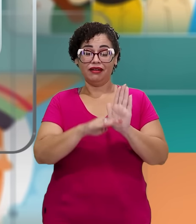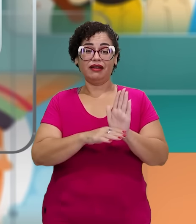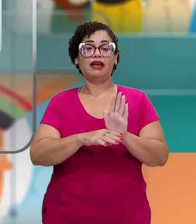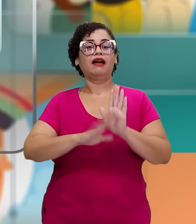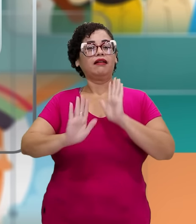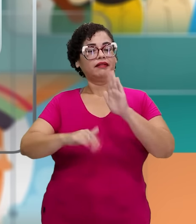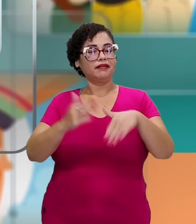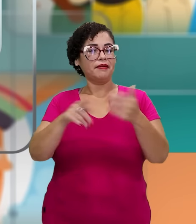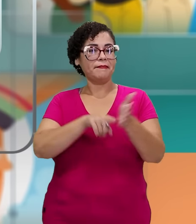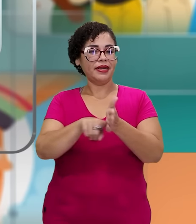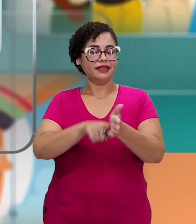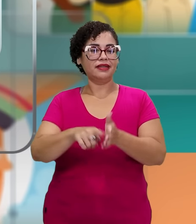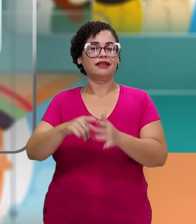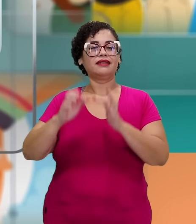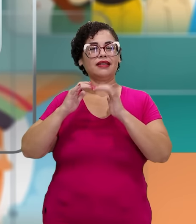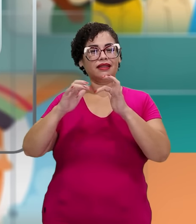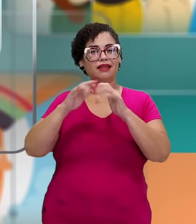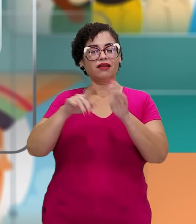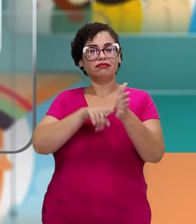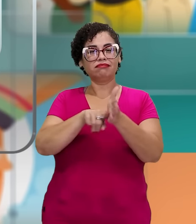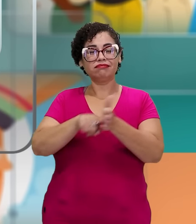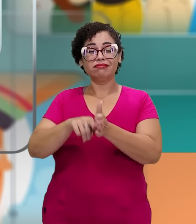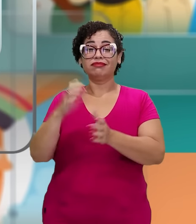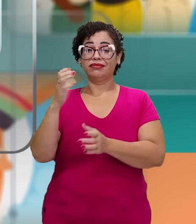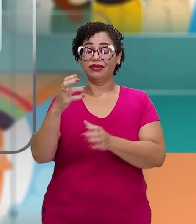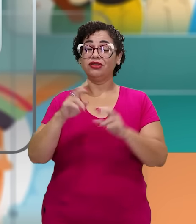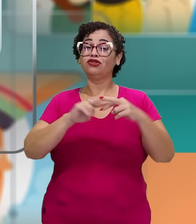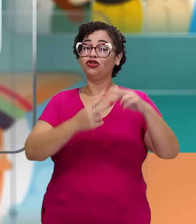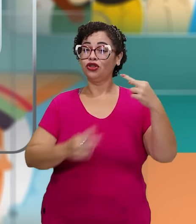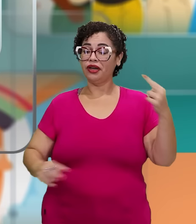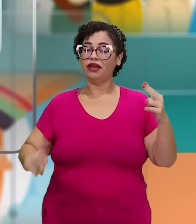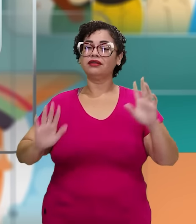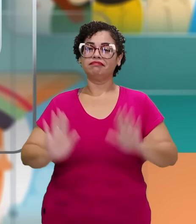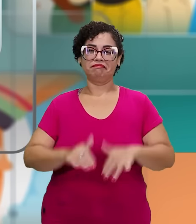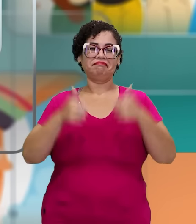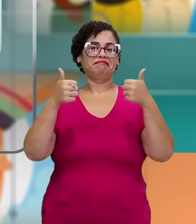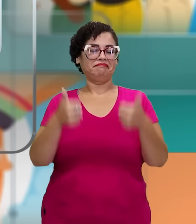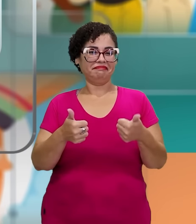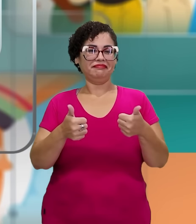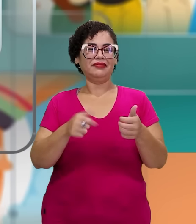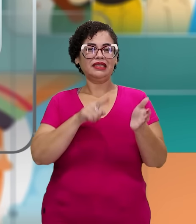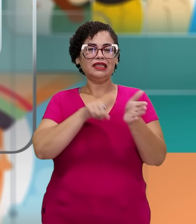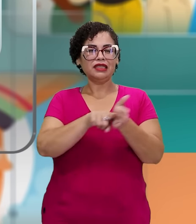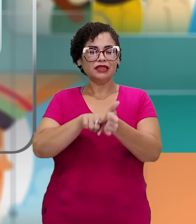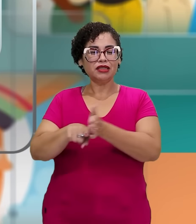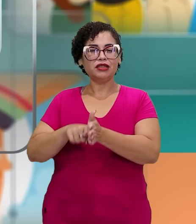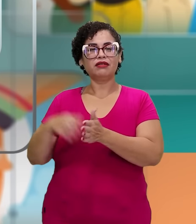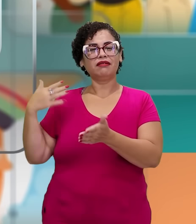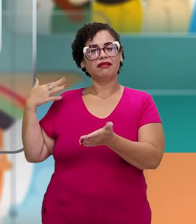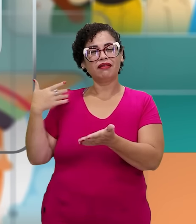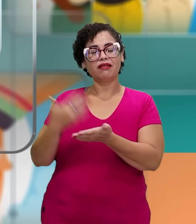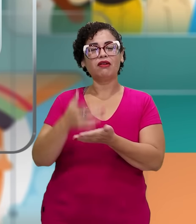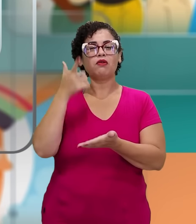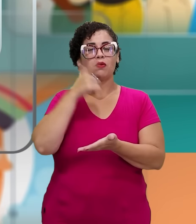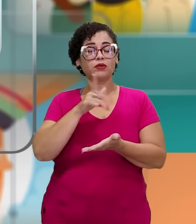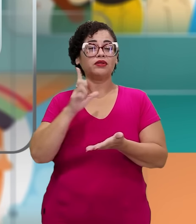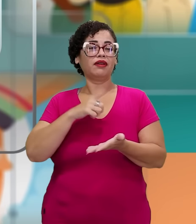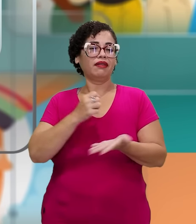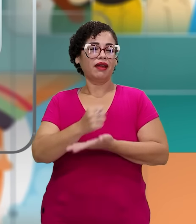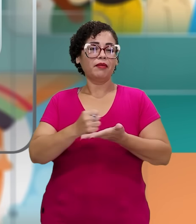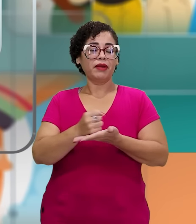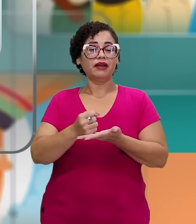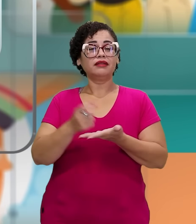pesquisas neurocientíficas e genéticas estudos recentes sugerem uma base multifatorial para o